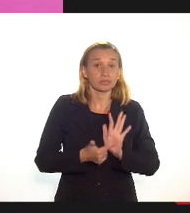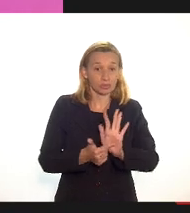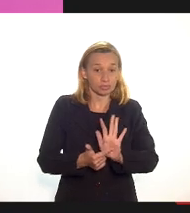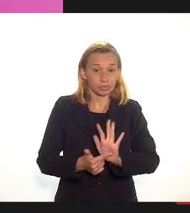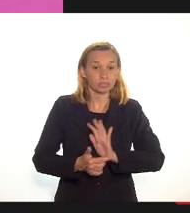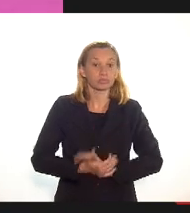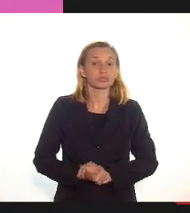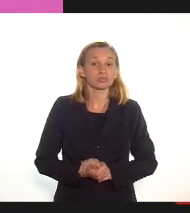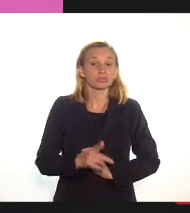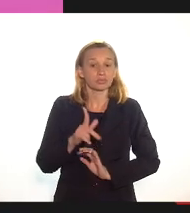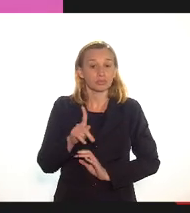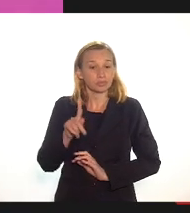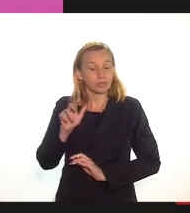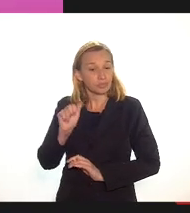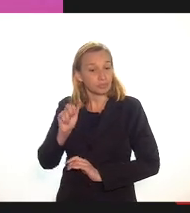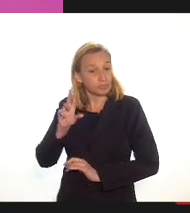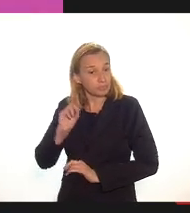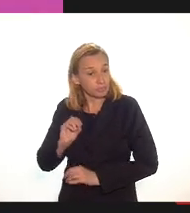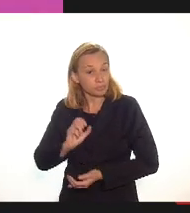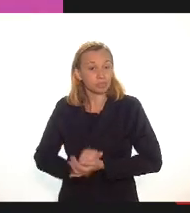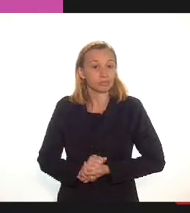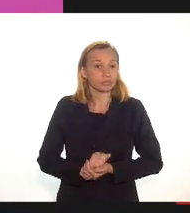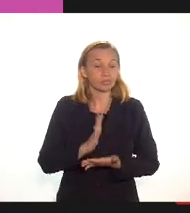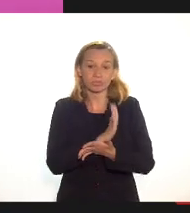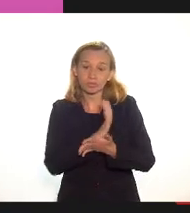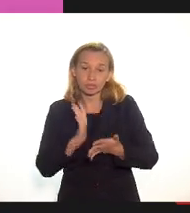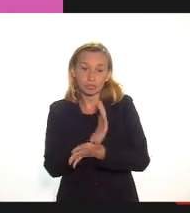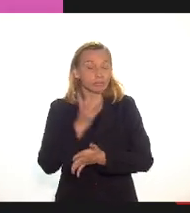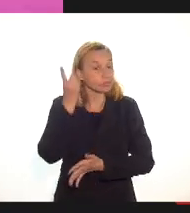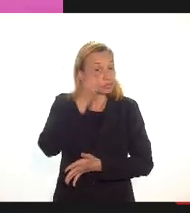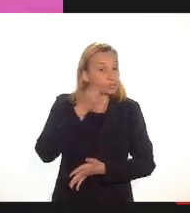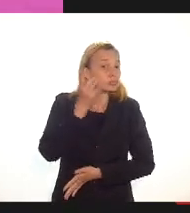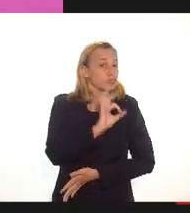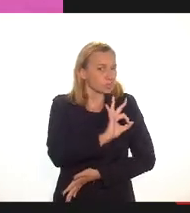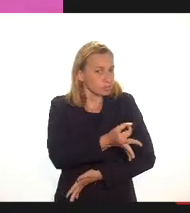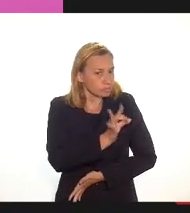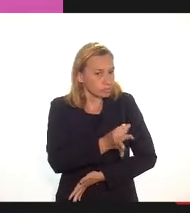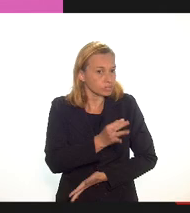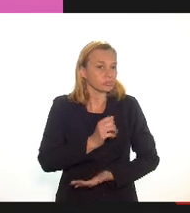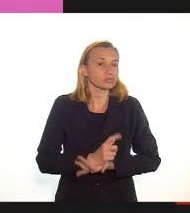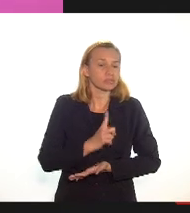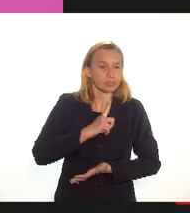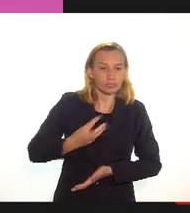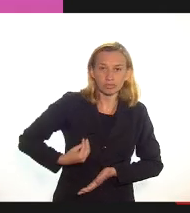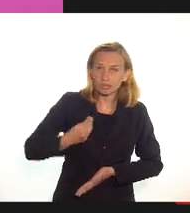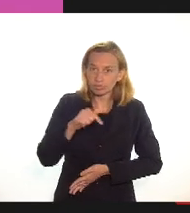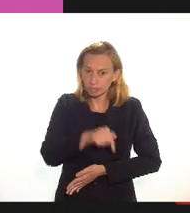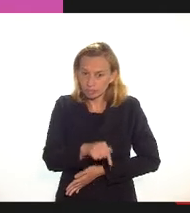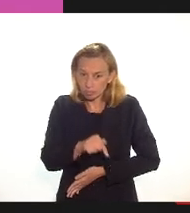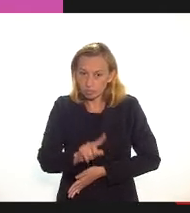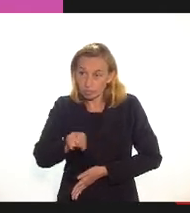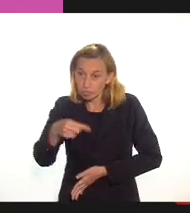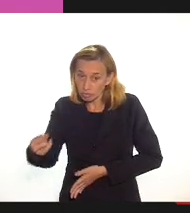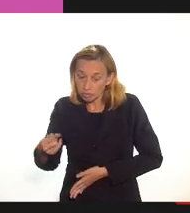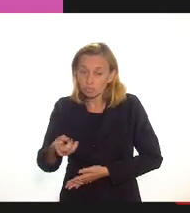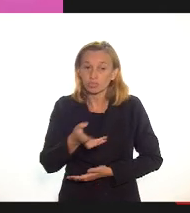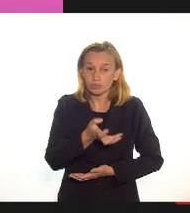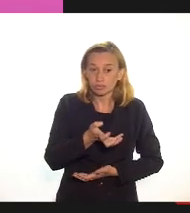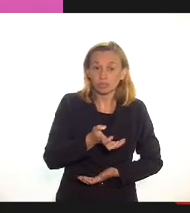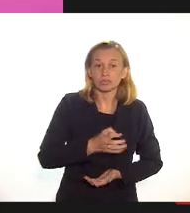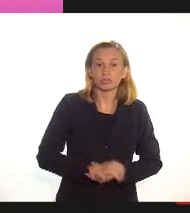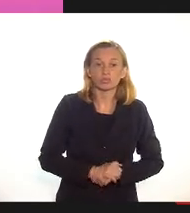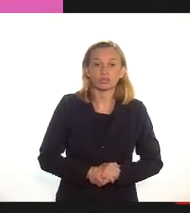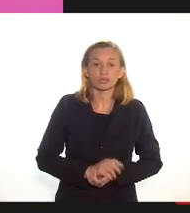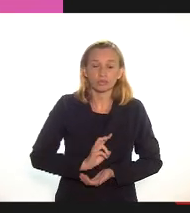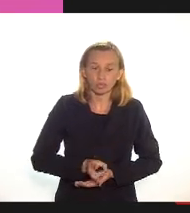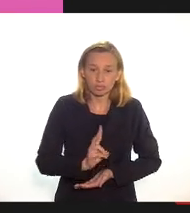apontando, Paulo, com alguns deputados que, obviamente, já estiveram presentes aqui e aqueles que queiram